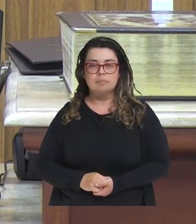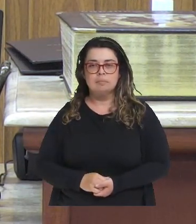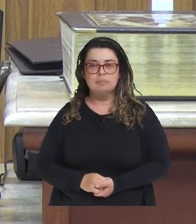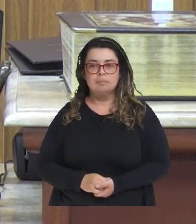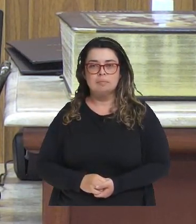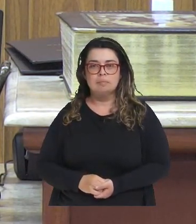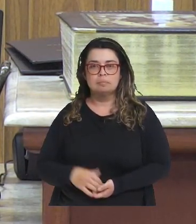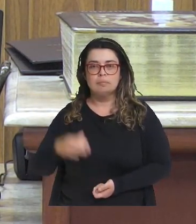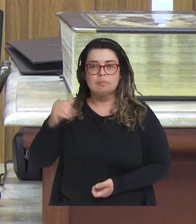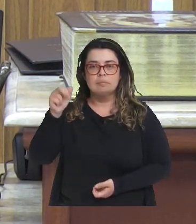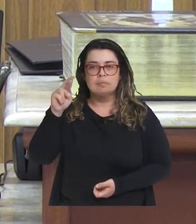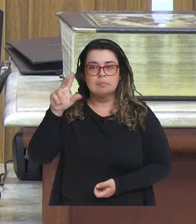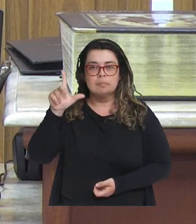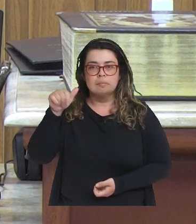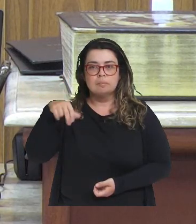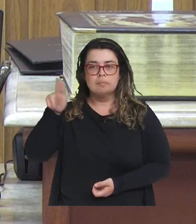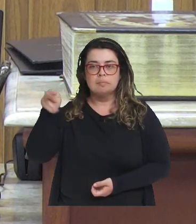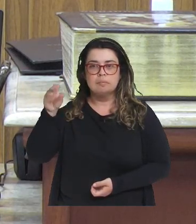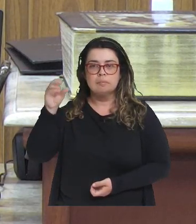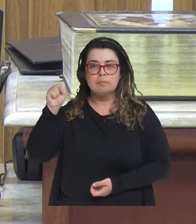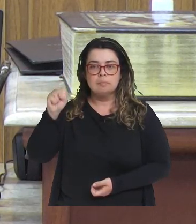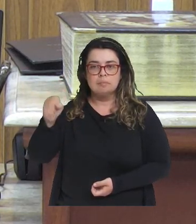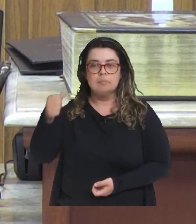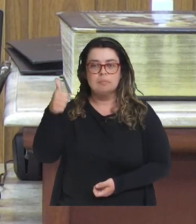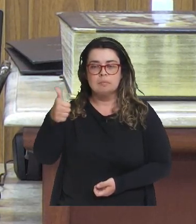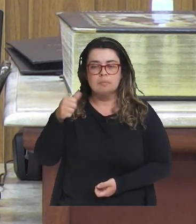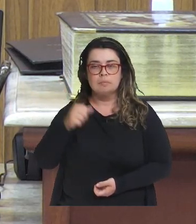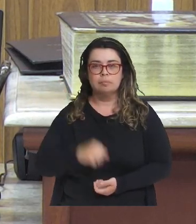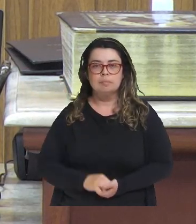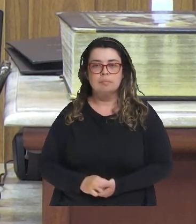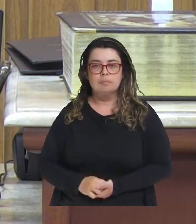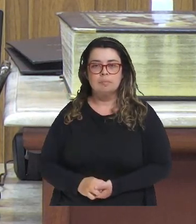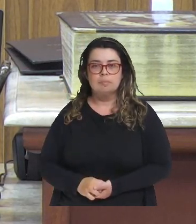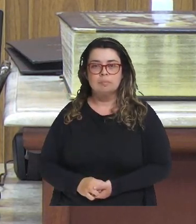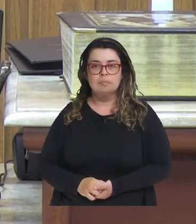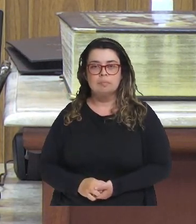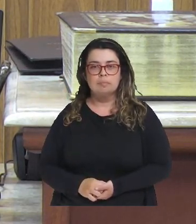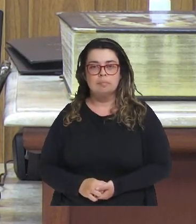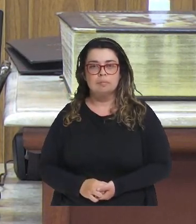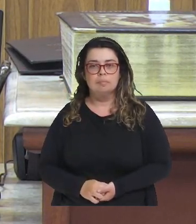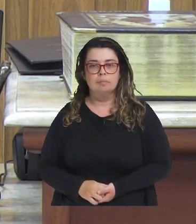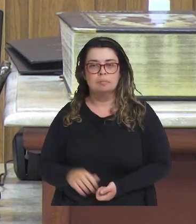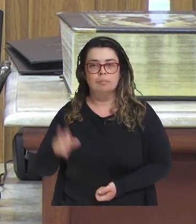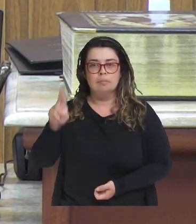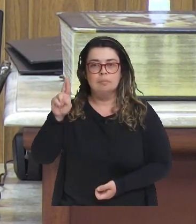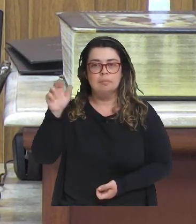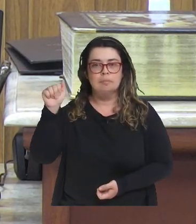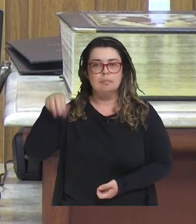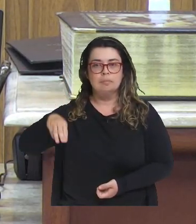José Carlos Silva. Carlinhos, presente. Luiz Antônio Ramão.